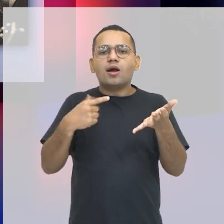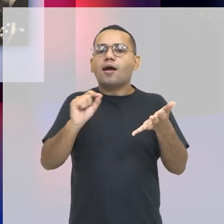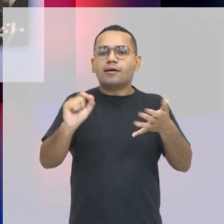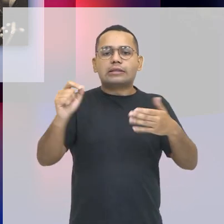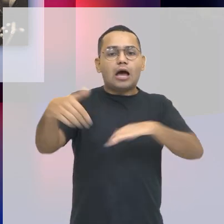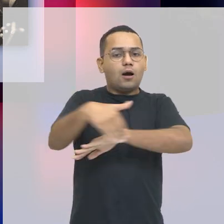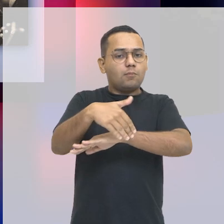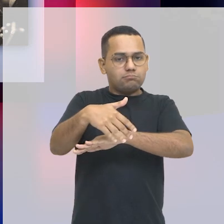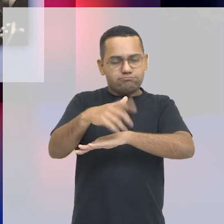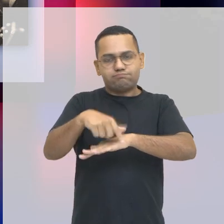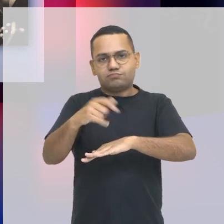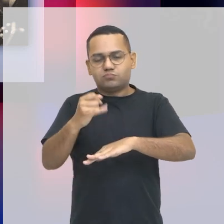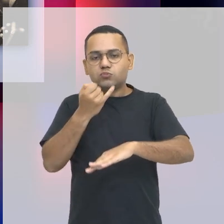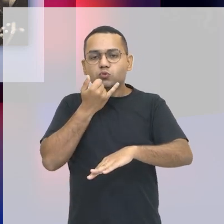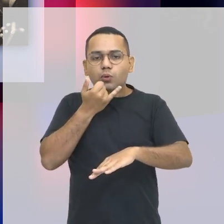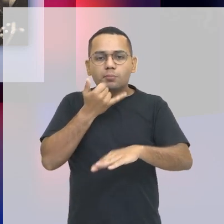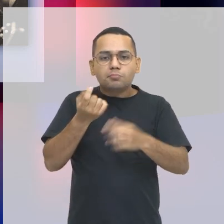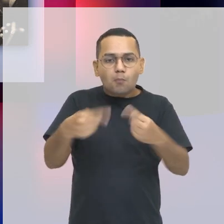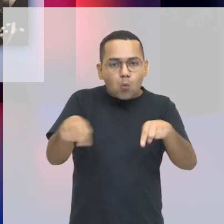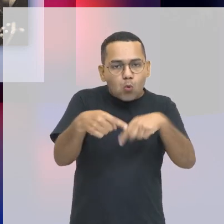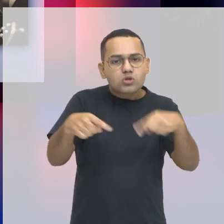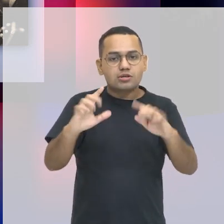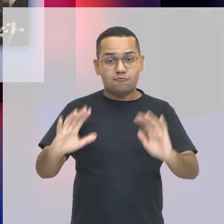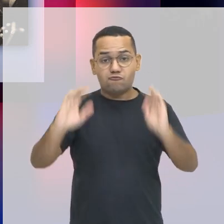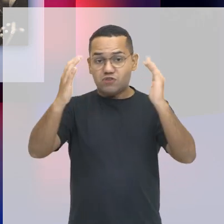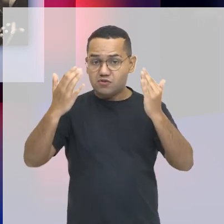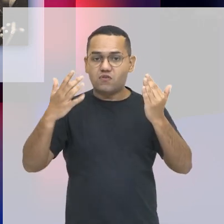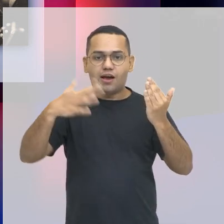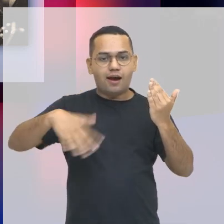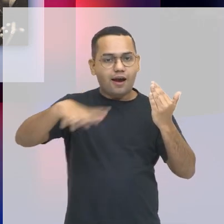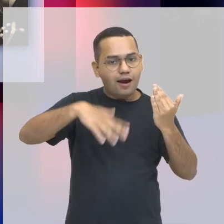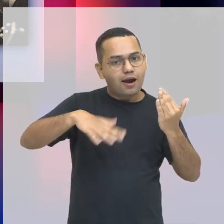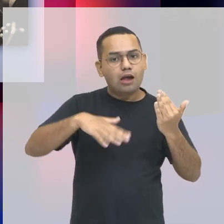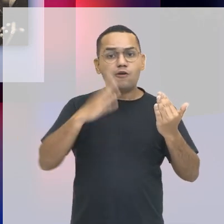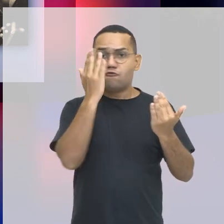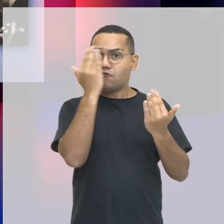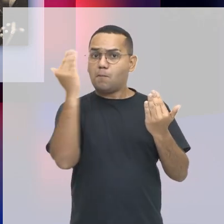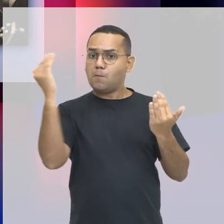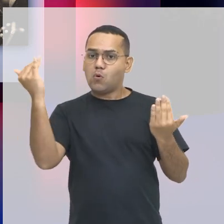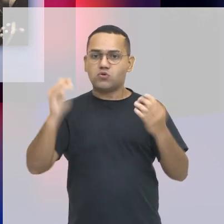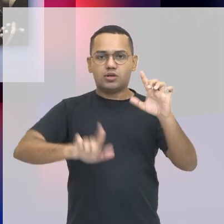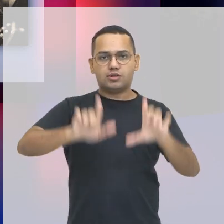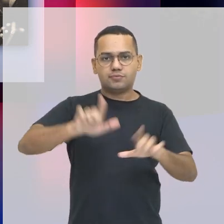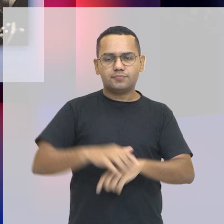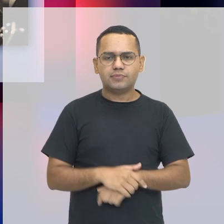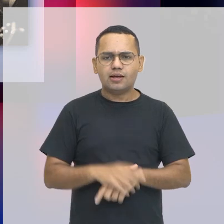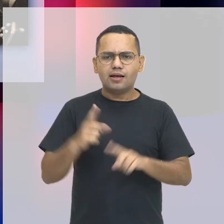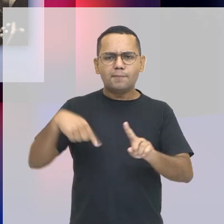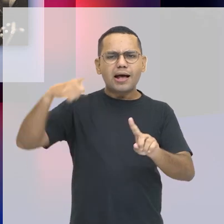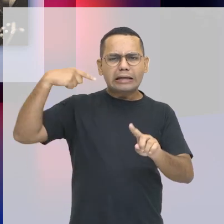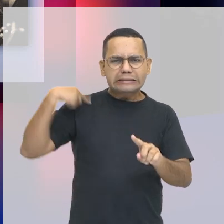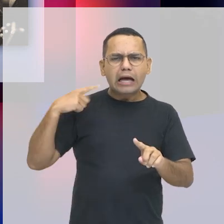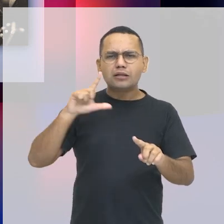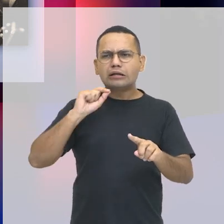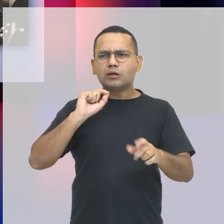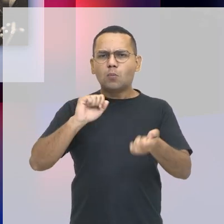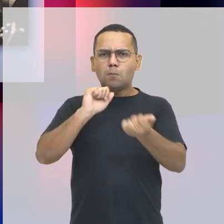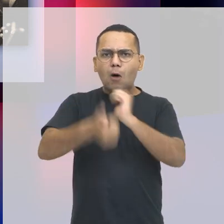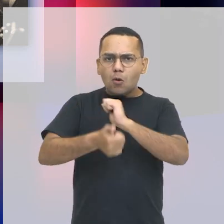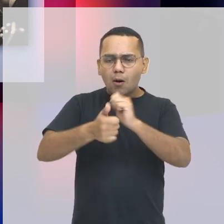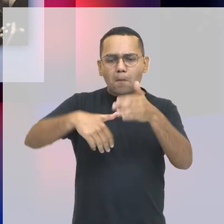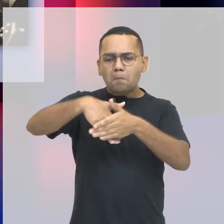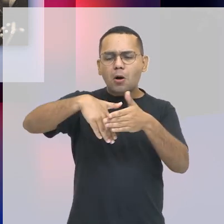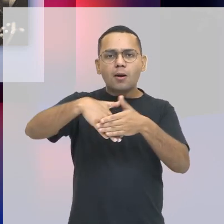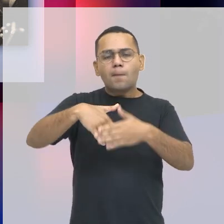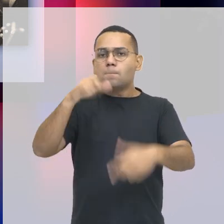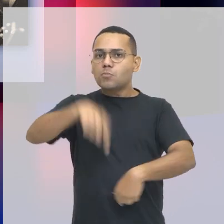na televisão. Lembra que durante a ditadura, a partida de futebol foi proibida? Então foi aí que surgiu